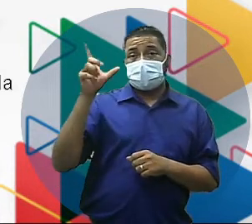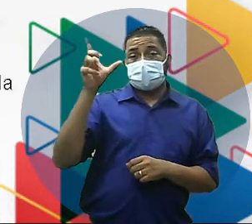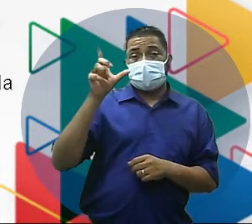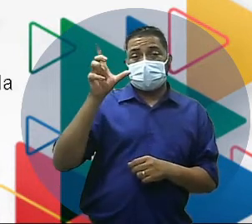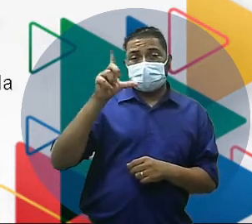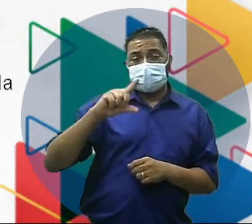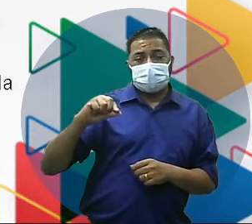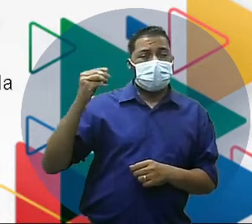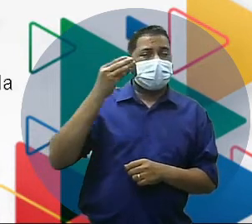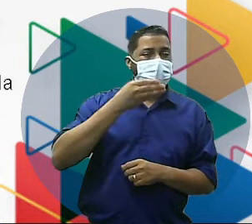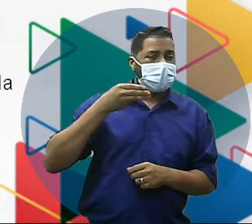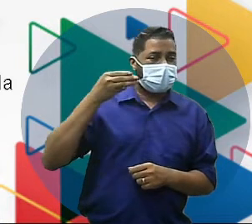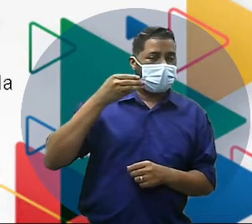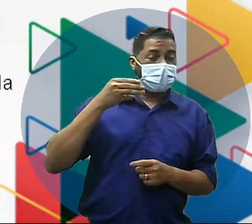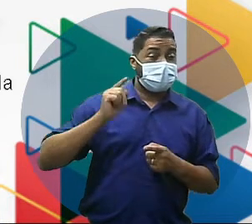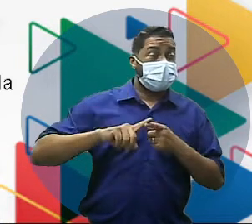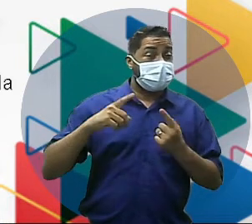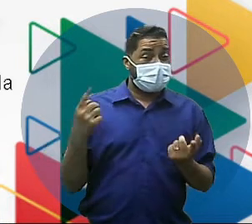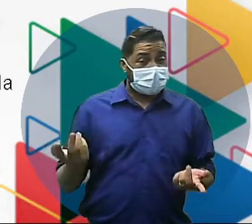mel, mas